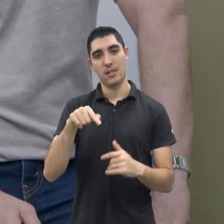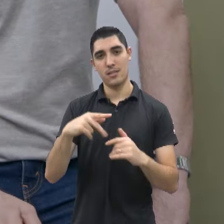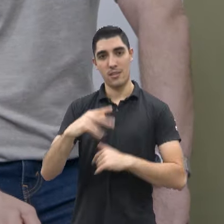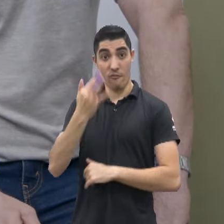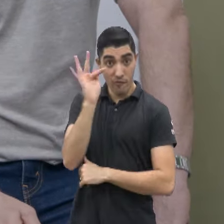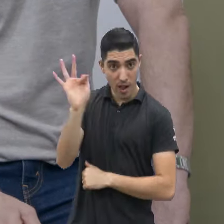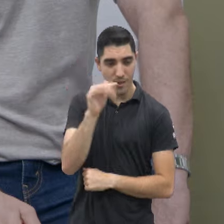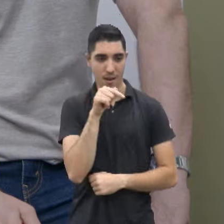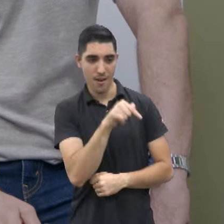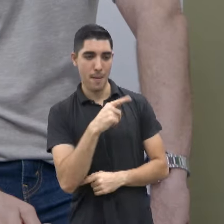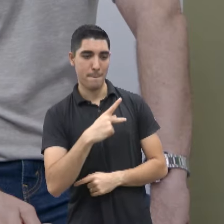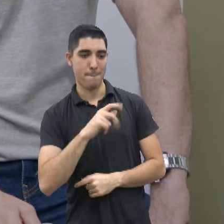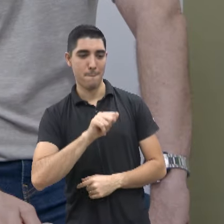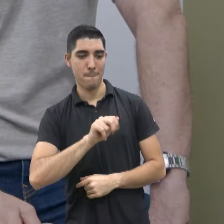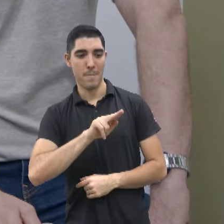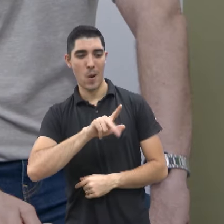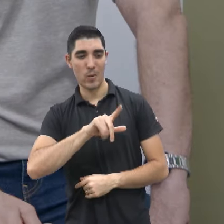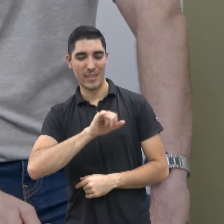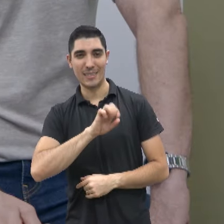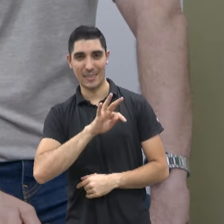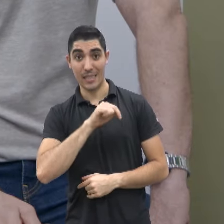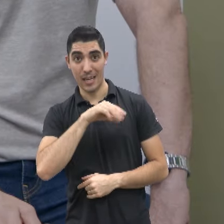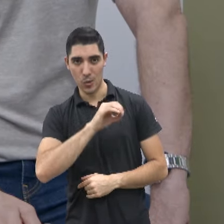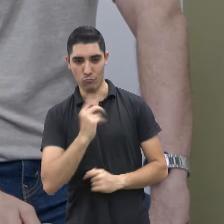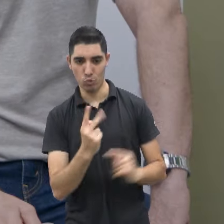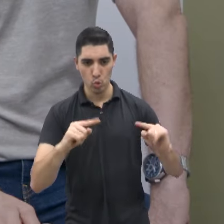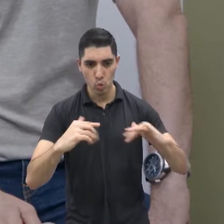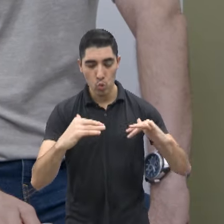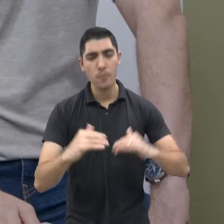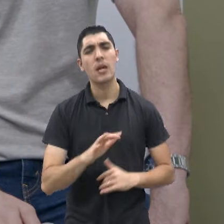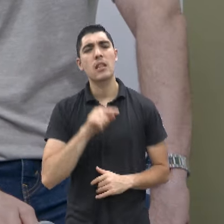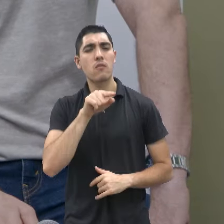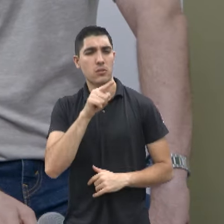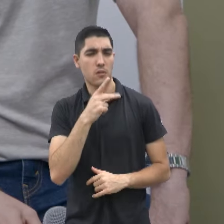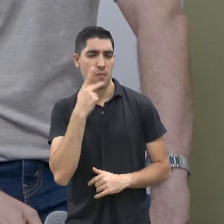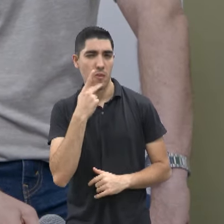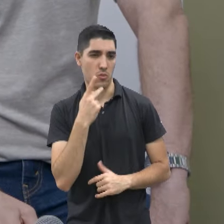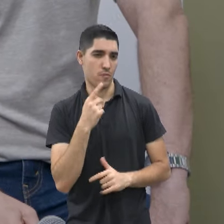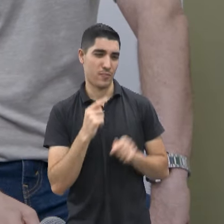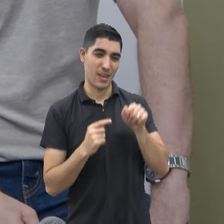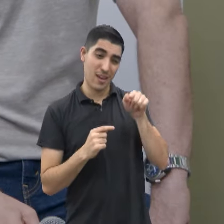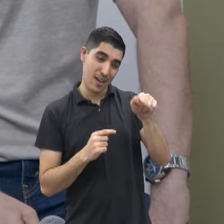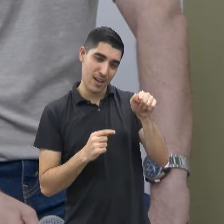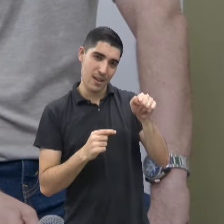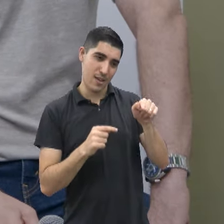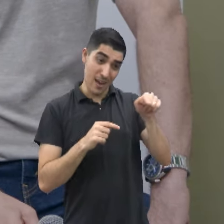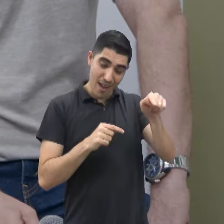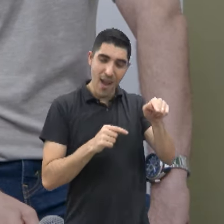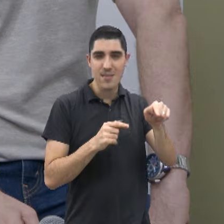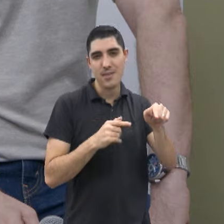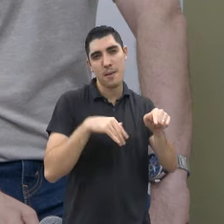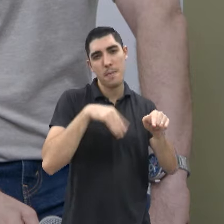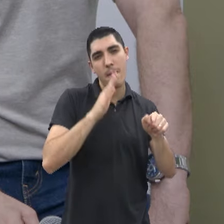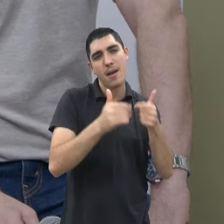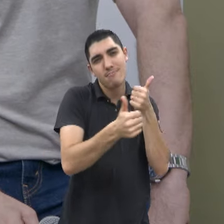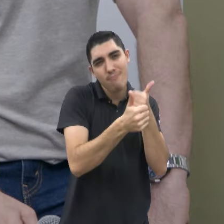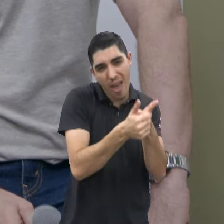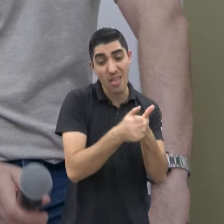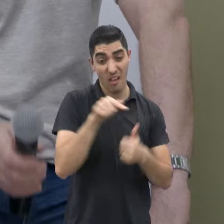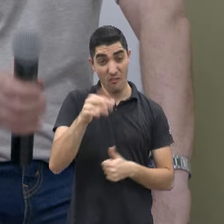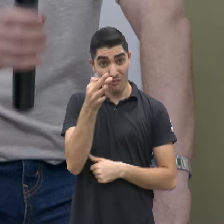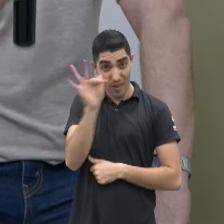equipes, você estava falando em off aqui, talvez por questão de distância, paulistano seria melhor, né? Por ser São Paulo mais perto de Franca, enfim. Mas como é que